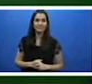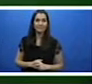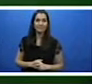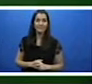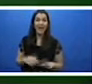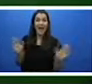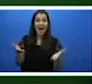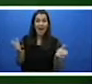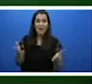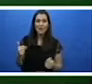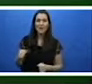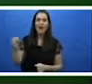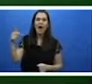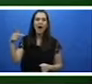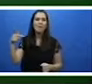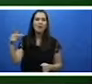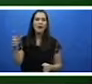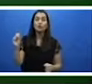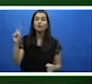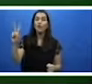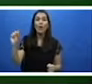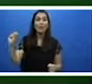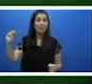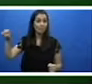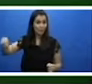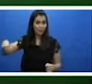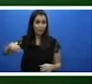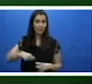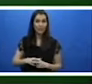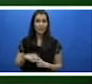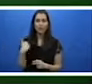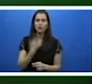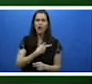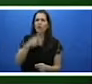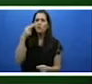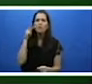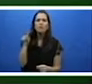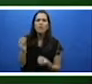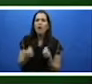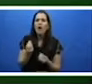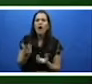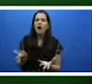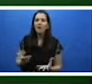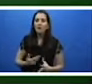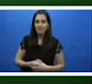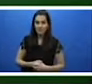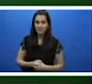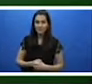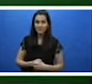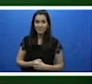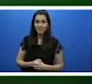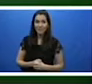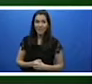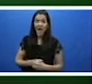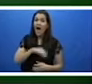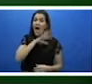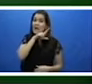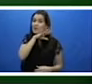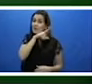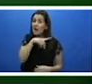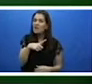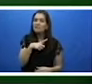Agora, na página 289, nós vamos ver essas questões aqui, ó. Os animais têm